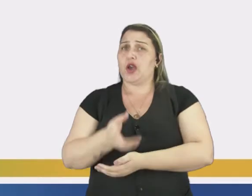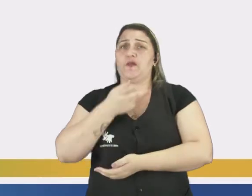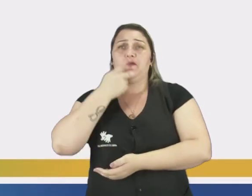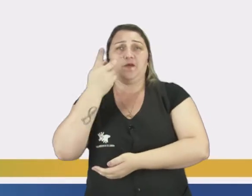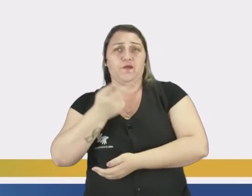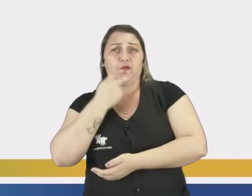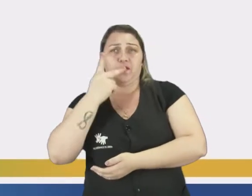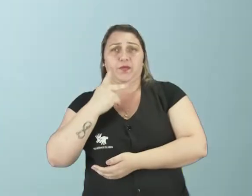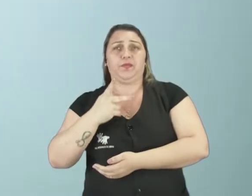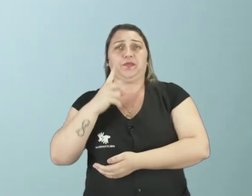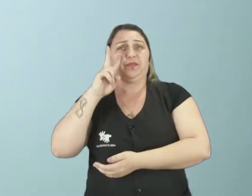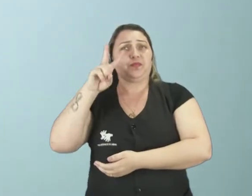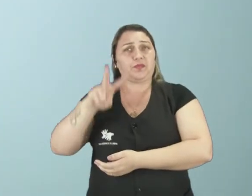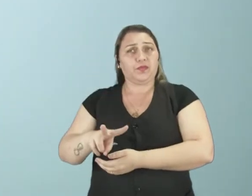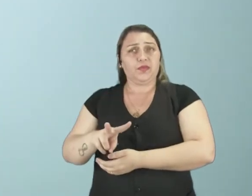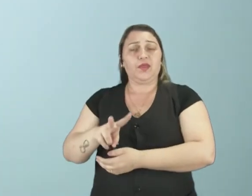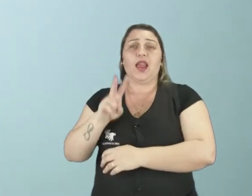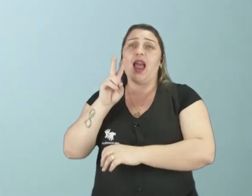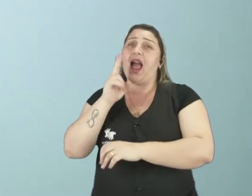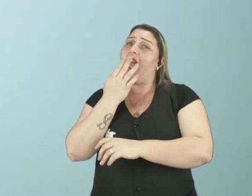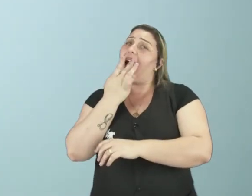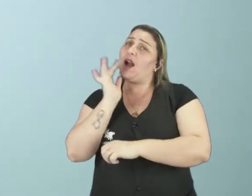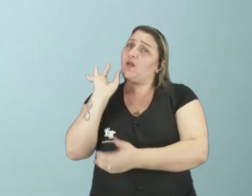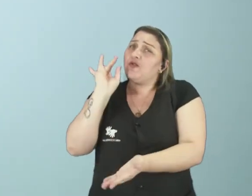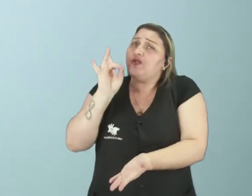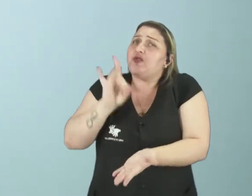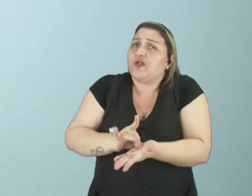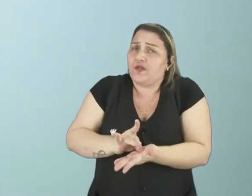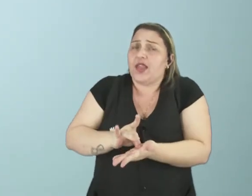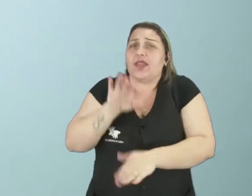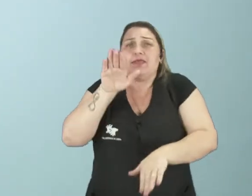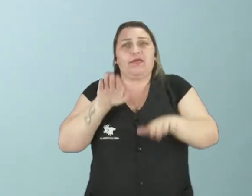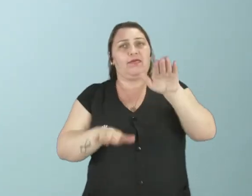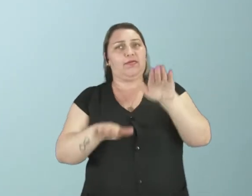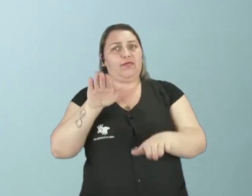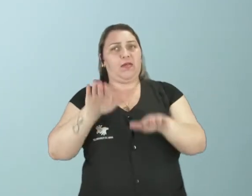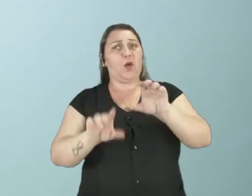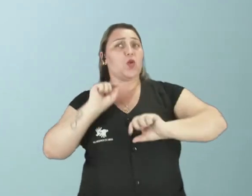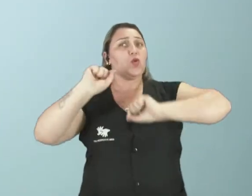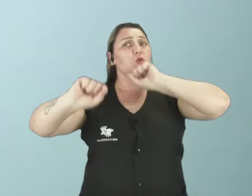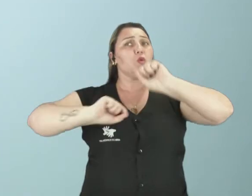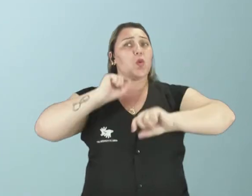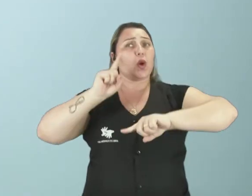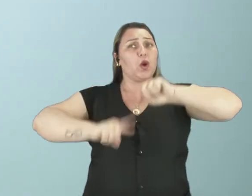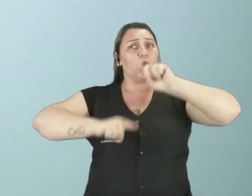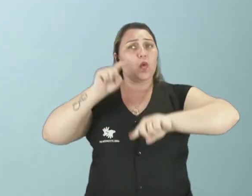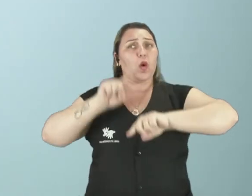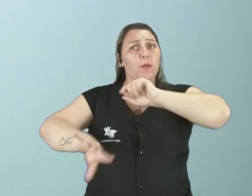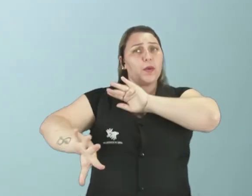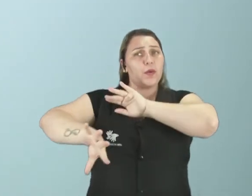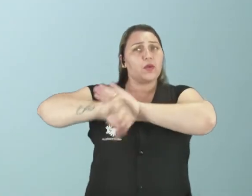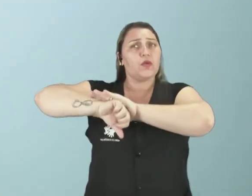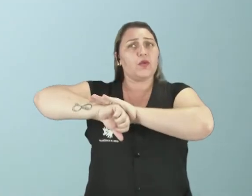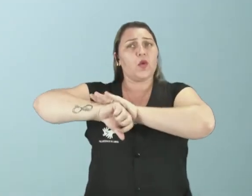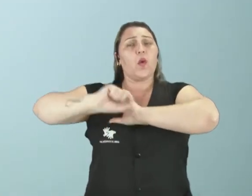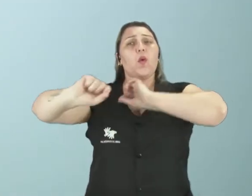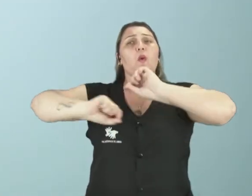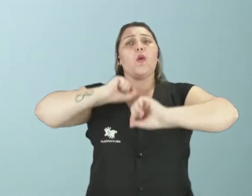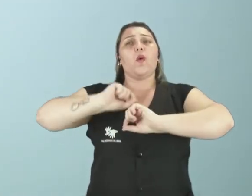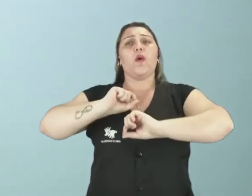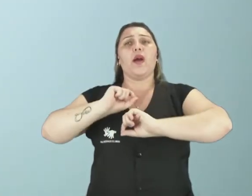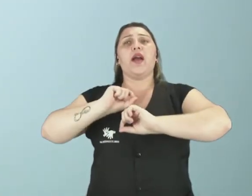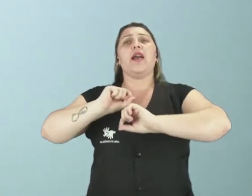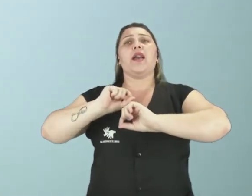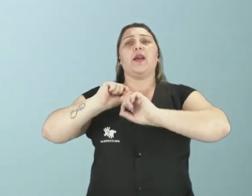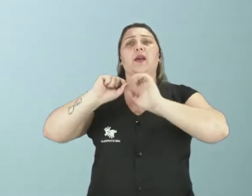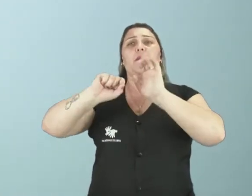esses raios de luz refletidos. Agora, a cor específica que a gente enxerga aí depende do que o objeto absorveu e do que o objeto